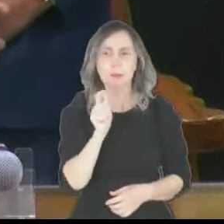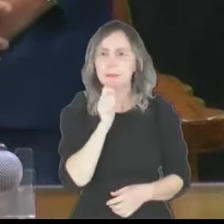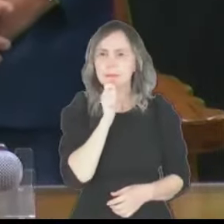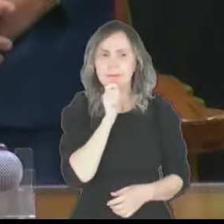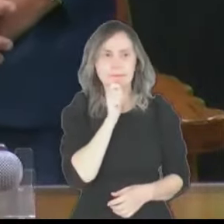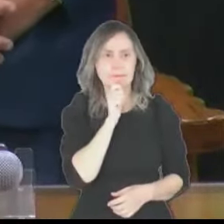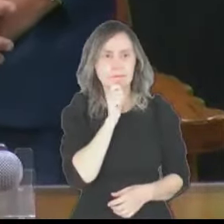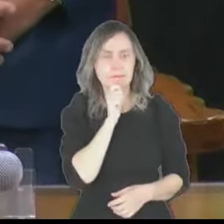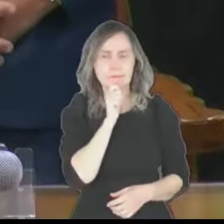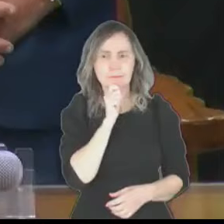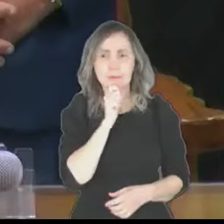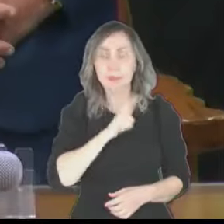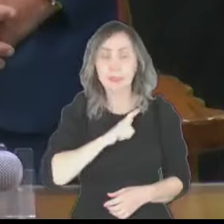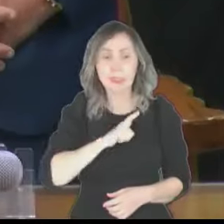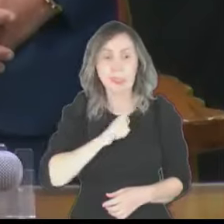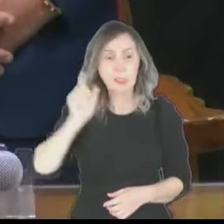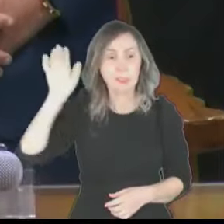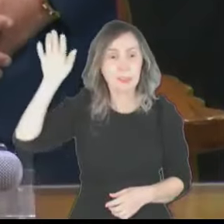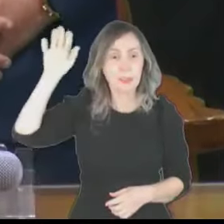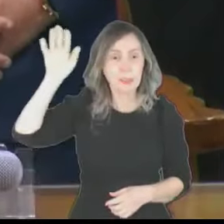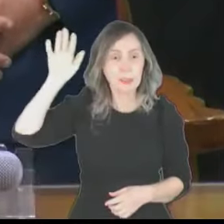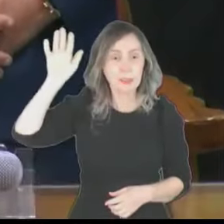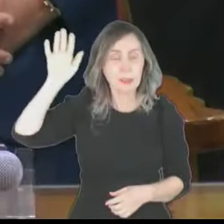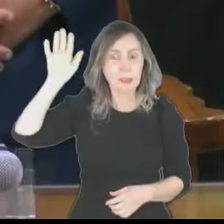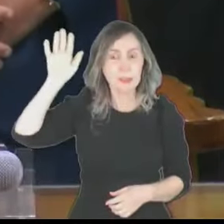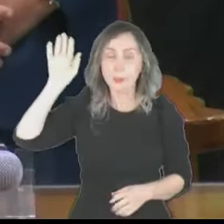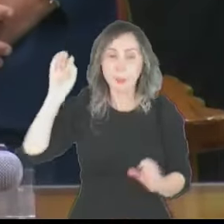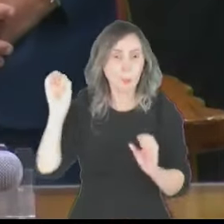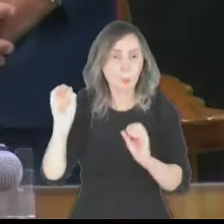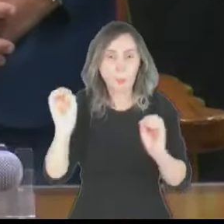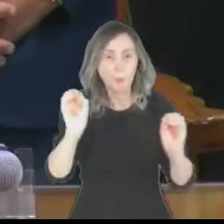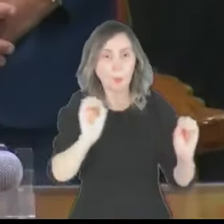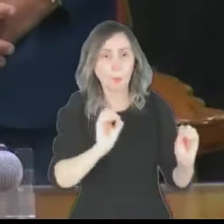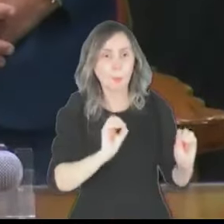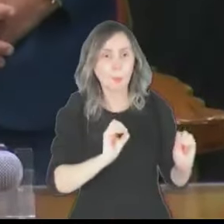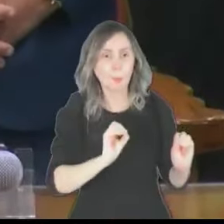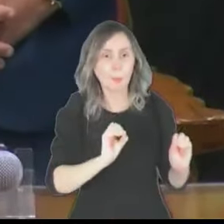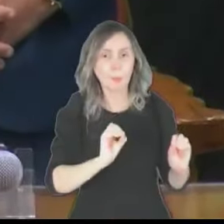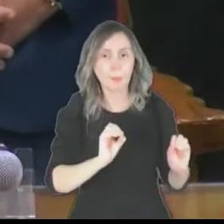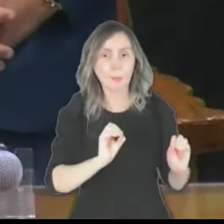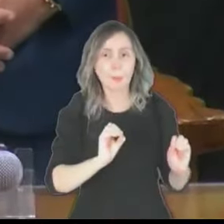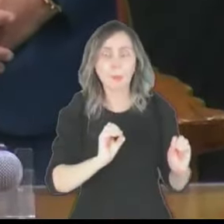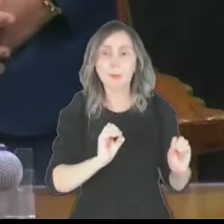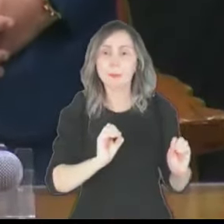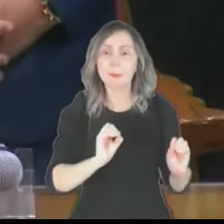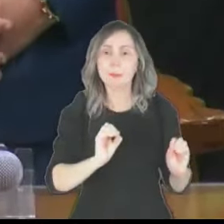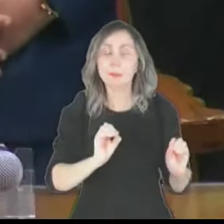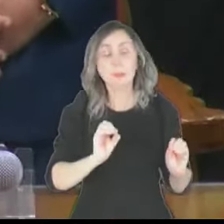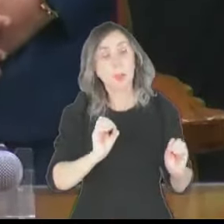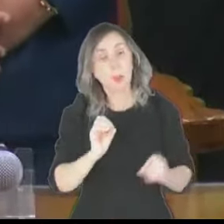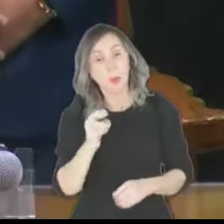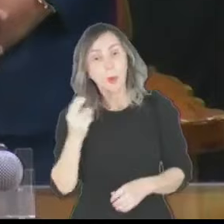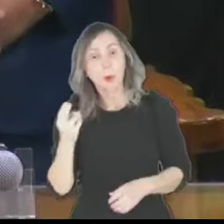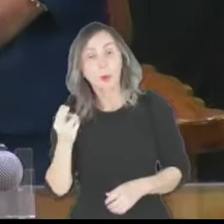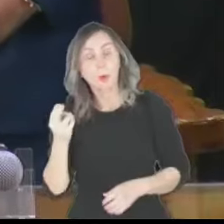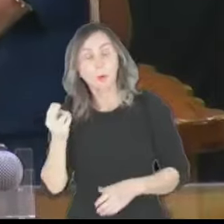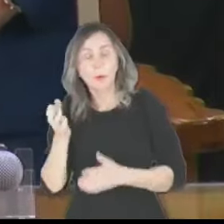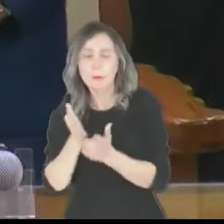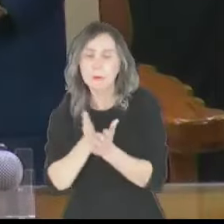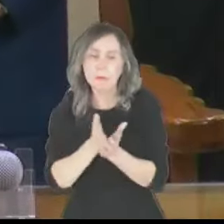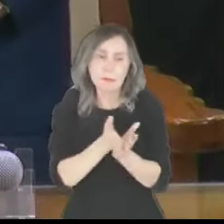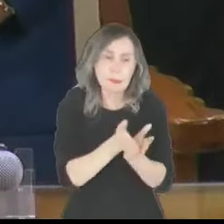serve a Deus Tem alguém Aleluia Não tem Alguém Que está afastado Da igreja